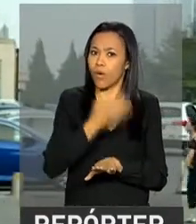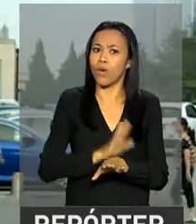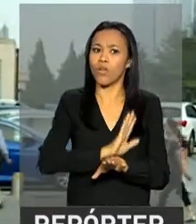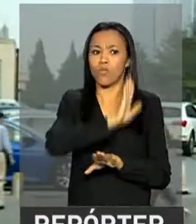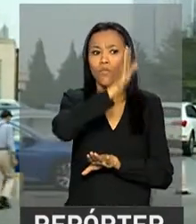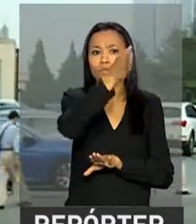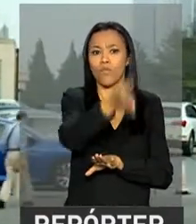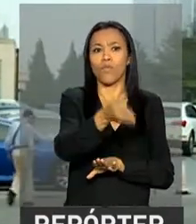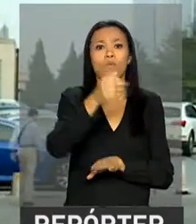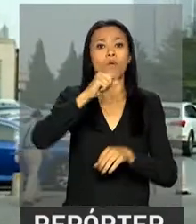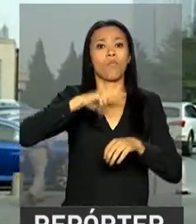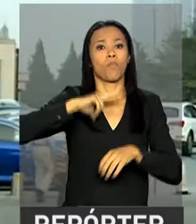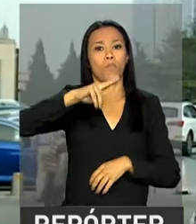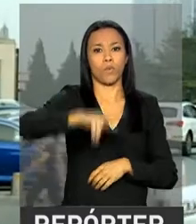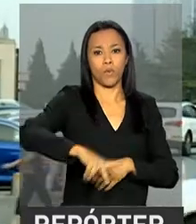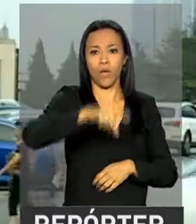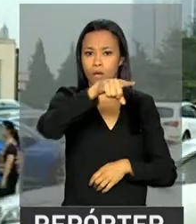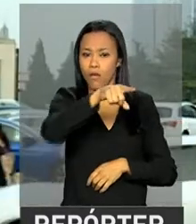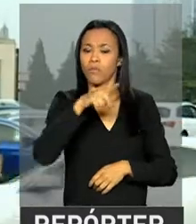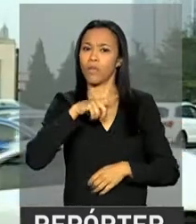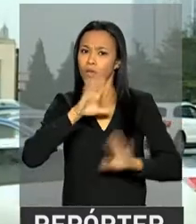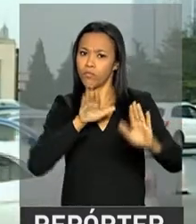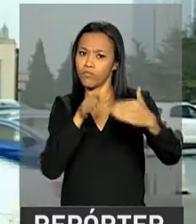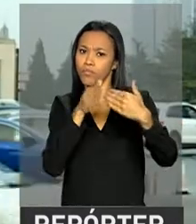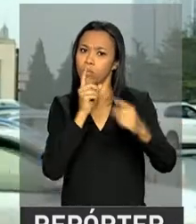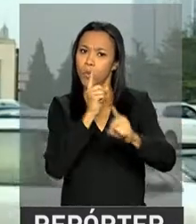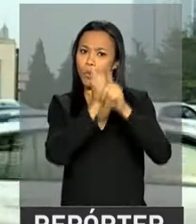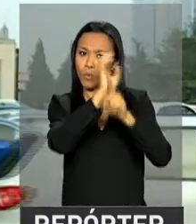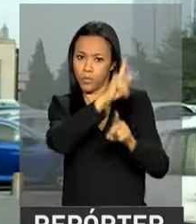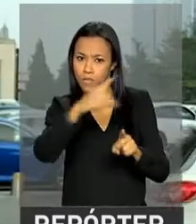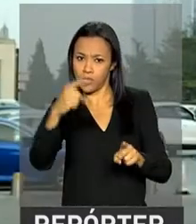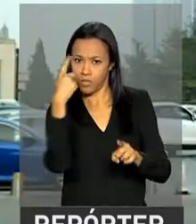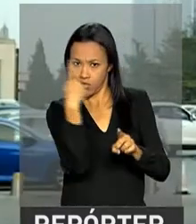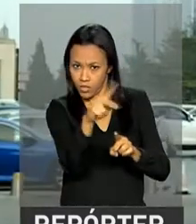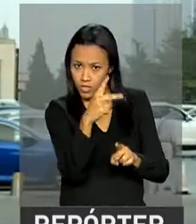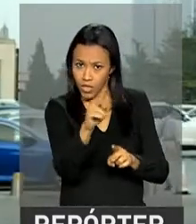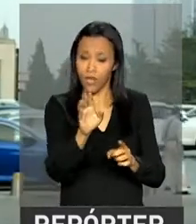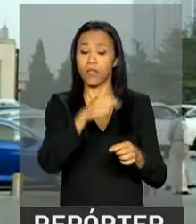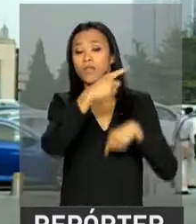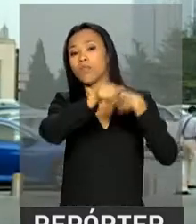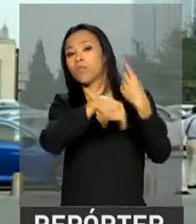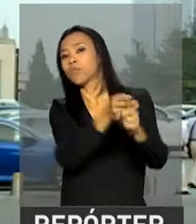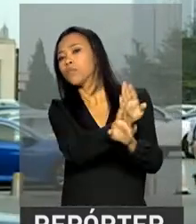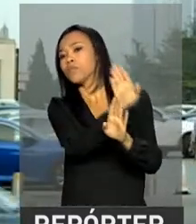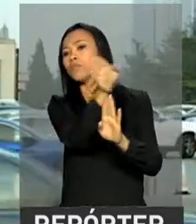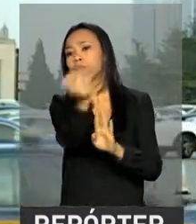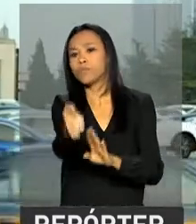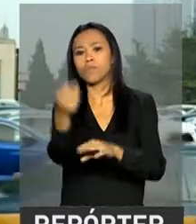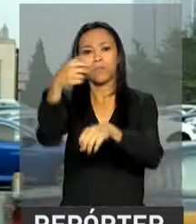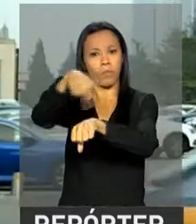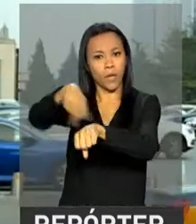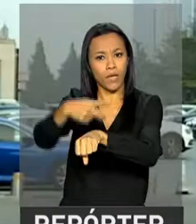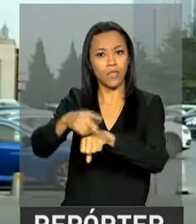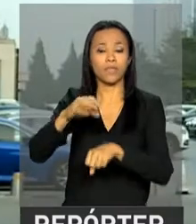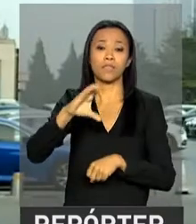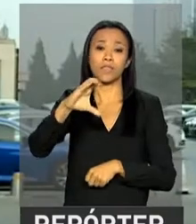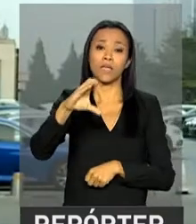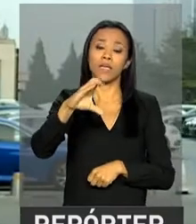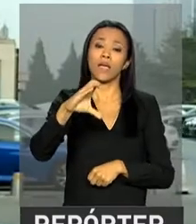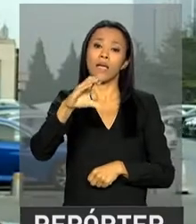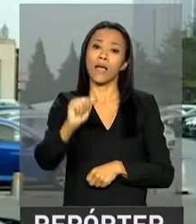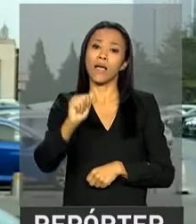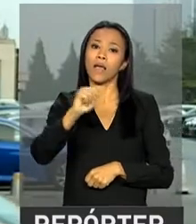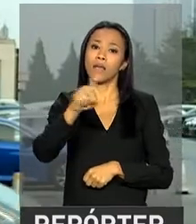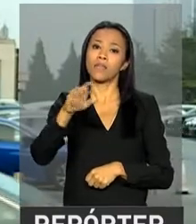em Portugal, Michel Temer se reuniu com o presidente Marcelo Rebelo e, na parada no Cazaquistão, teve encontro com